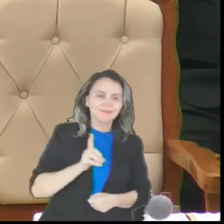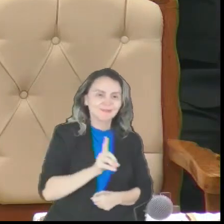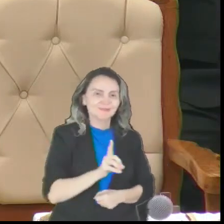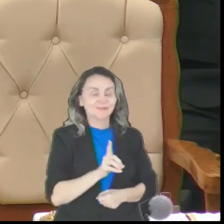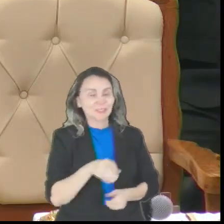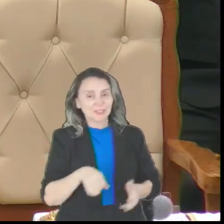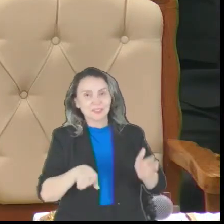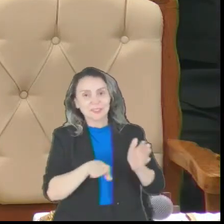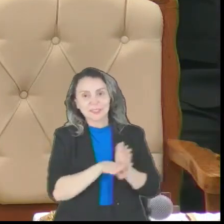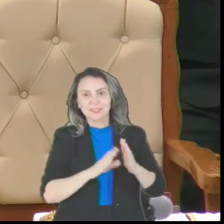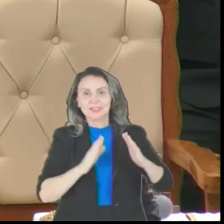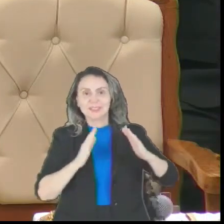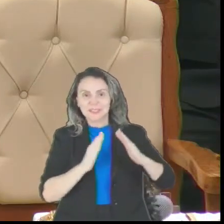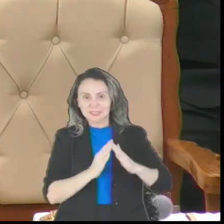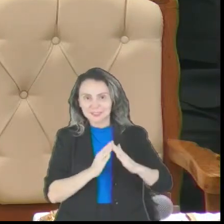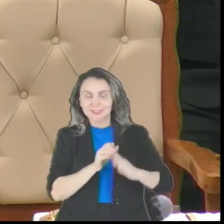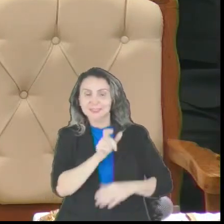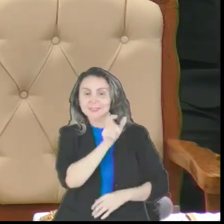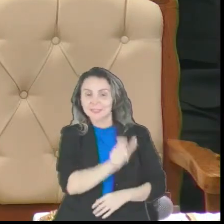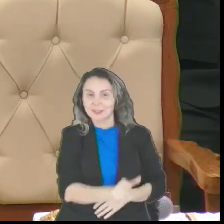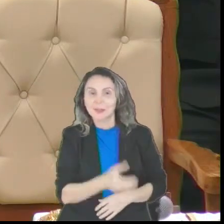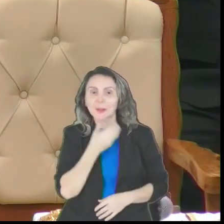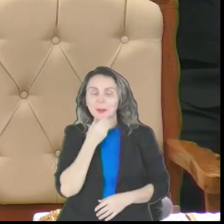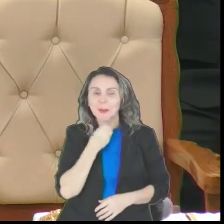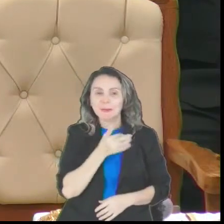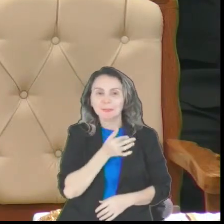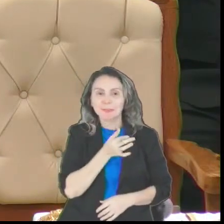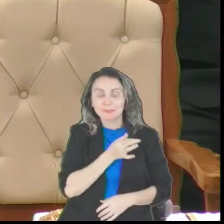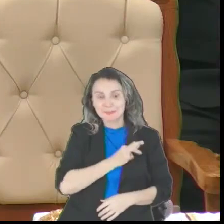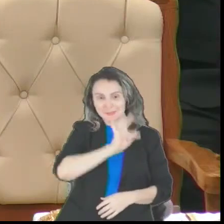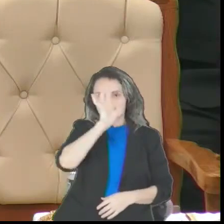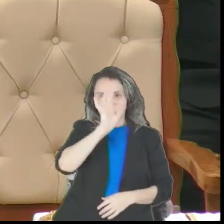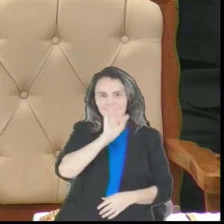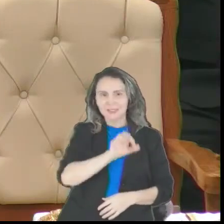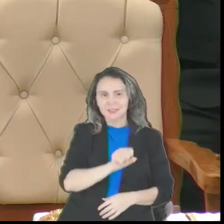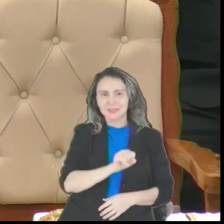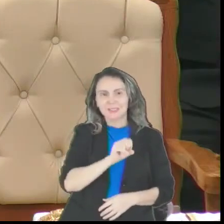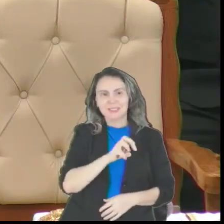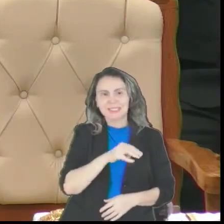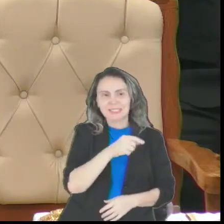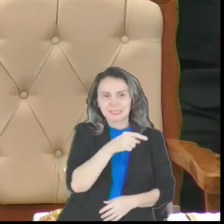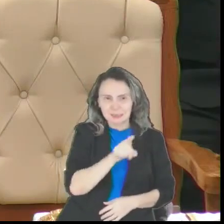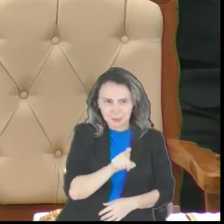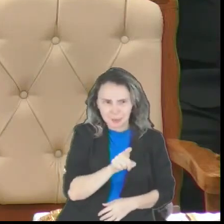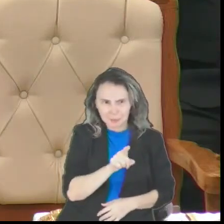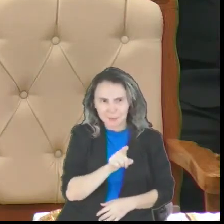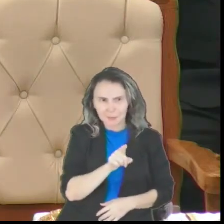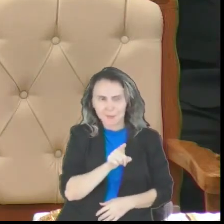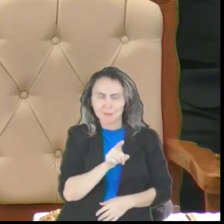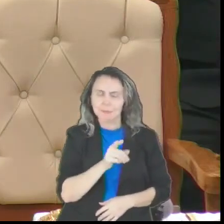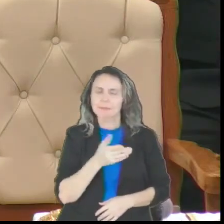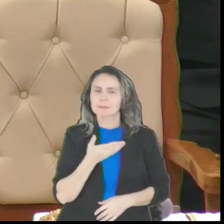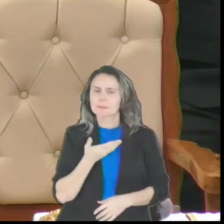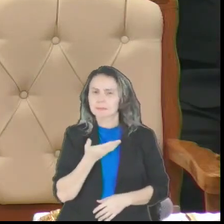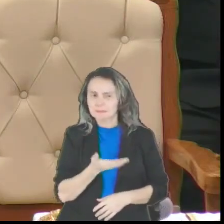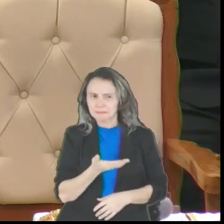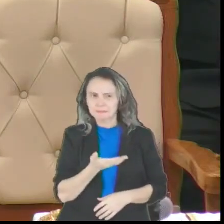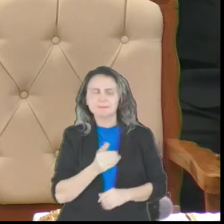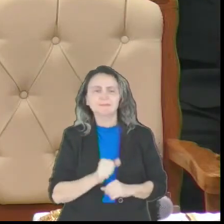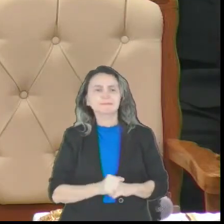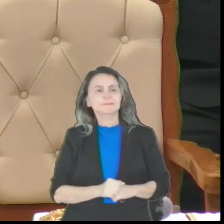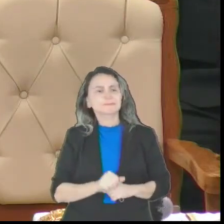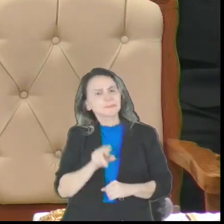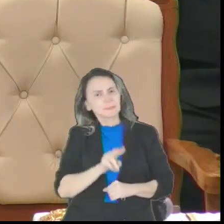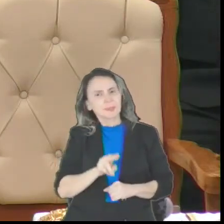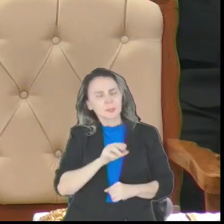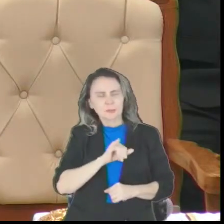de Simão, fariseu, ele não vai usar das benesses daquilo que os judeus faziam com o outro,